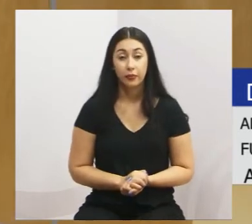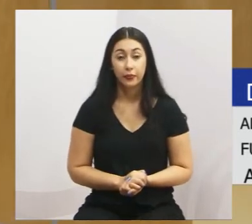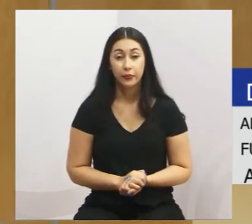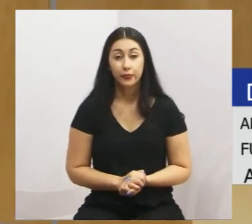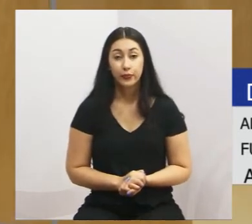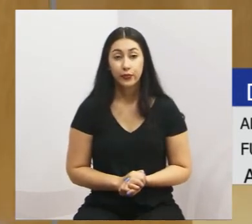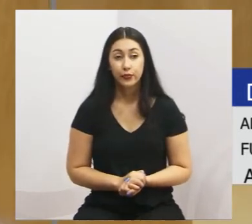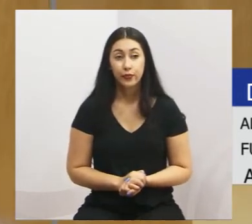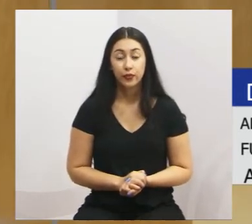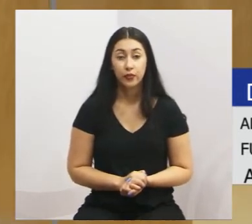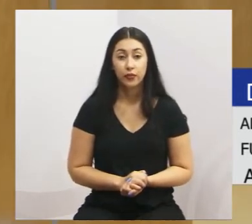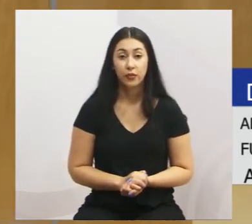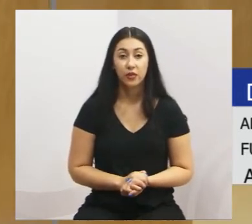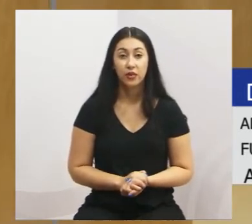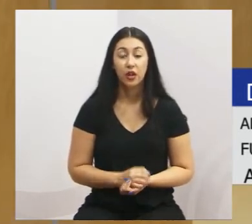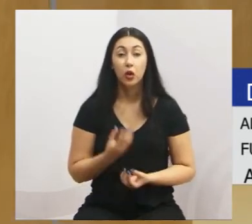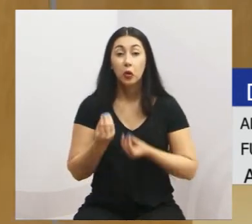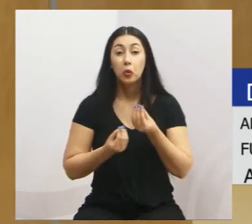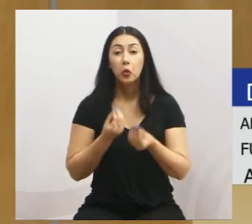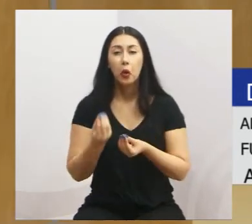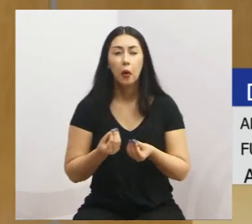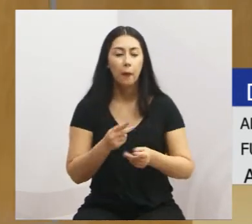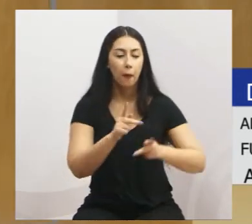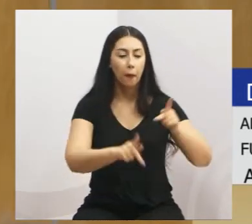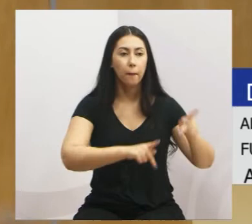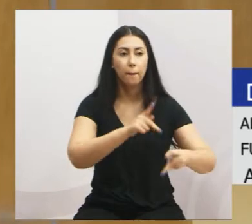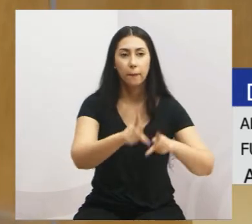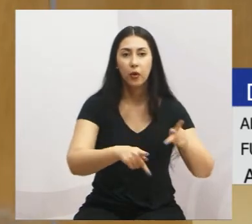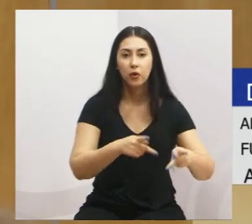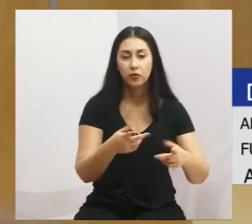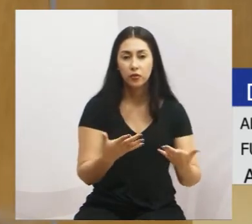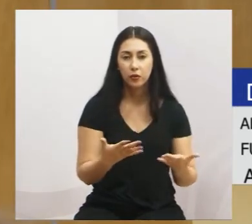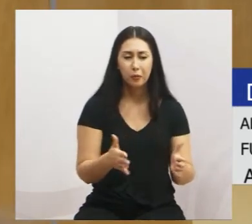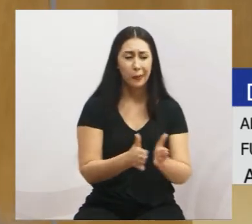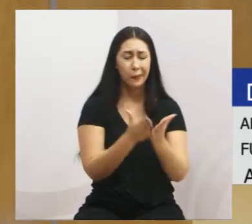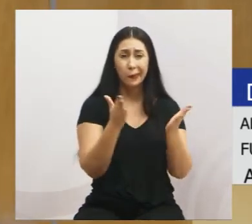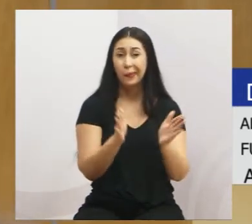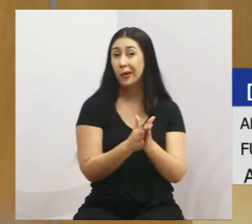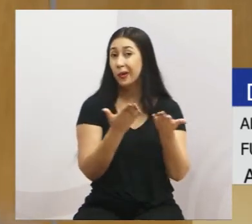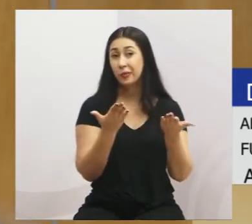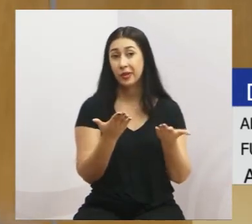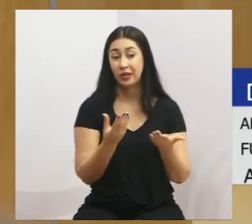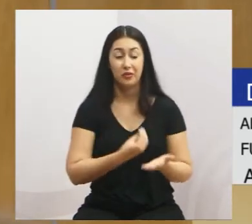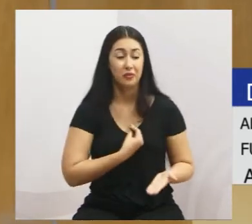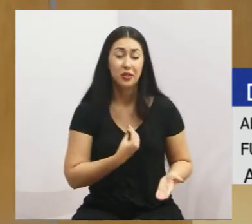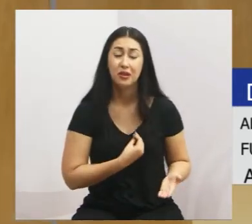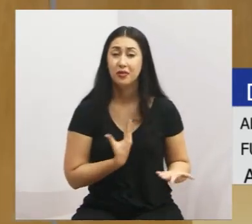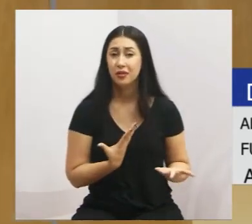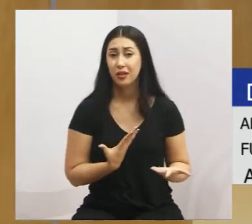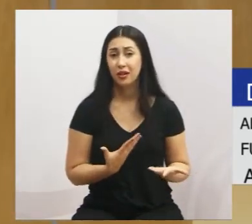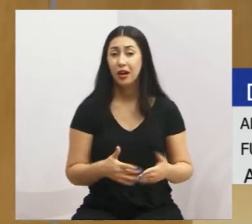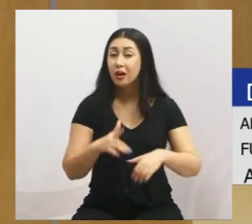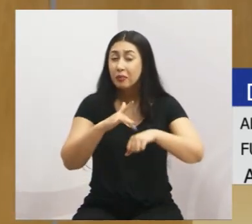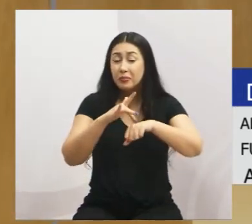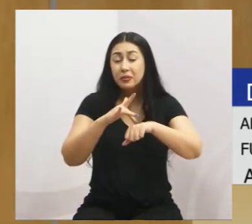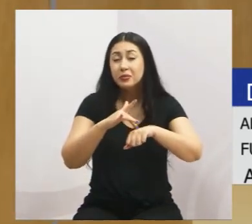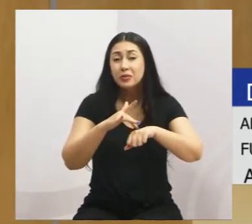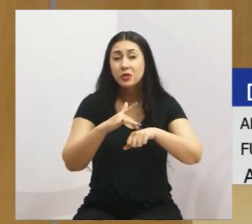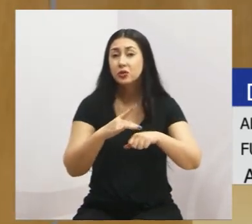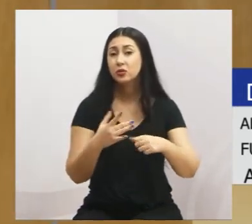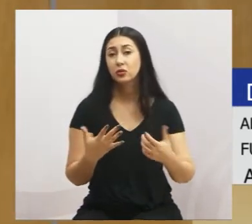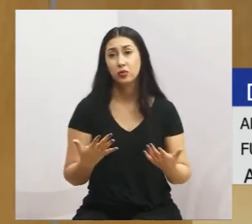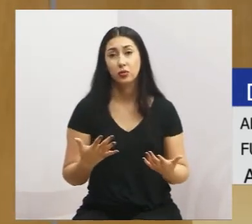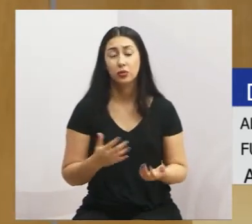impressionante o jeito que a população, sobretudo a que mais precisa, tem vivido nesse país, tem vivido